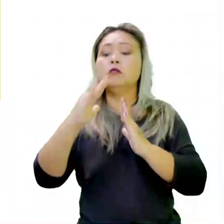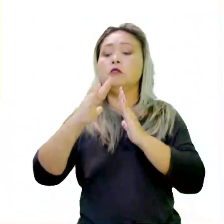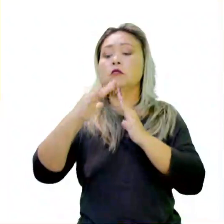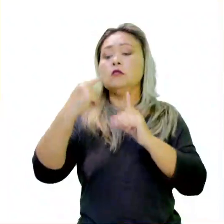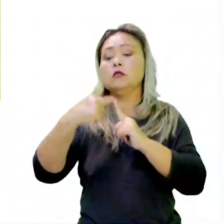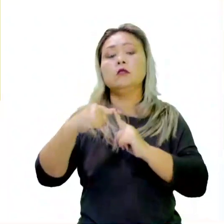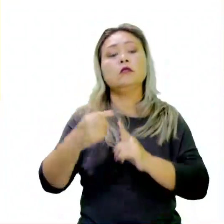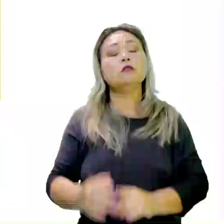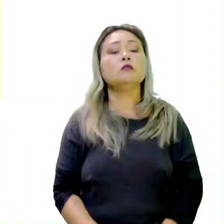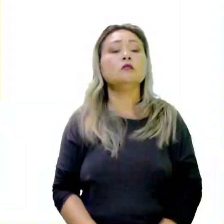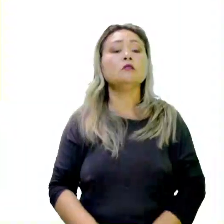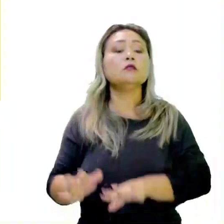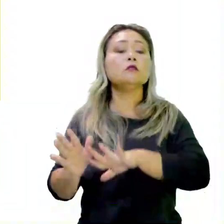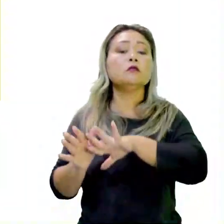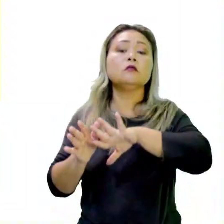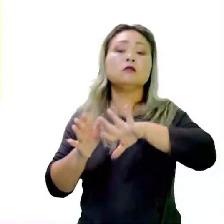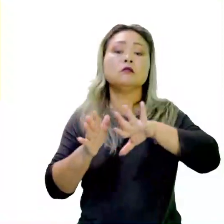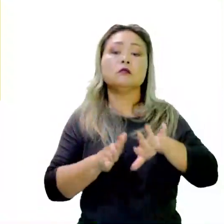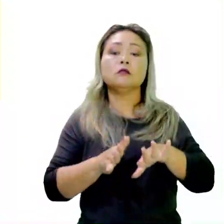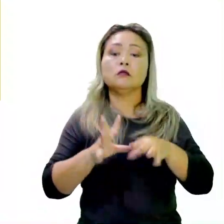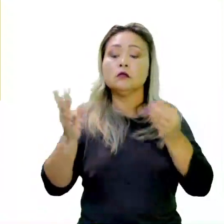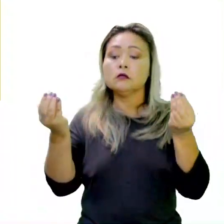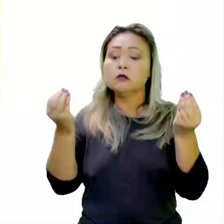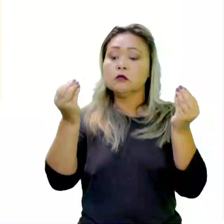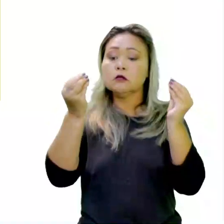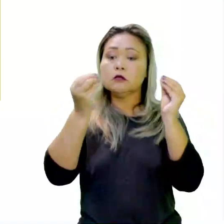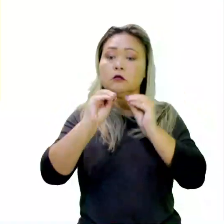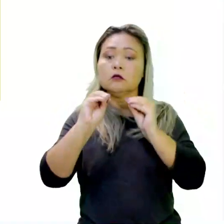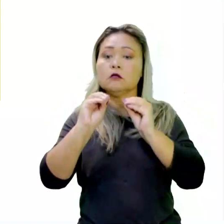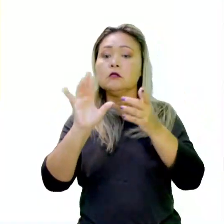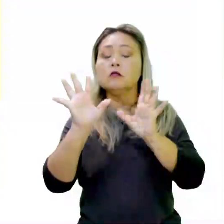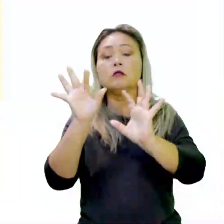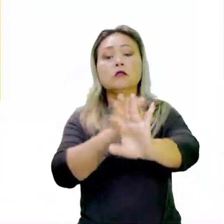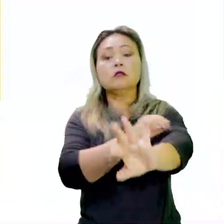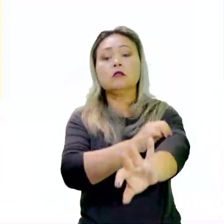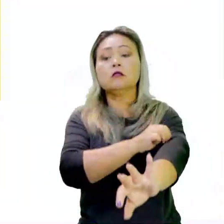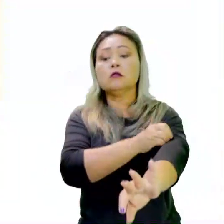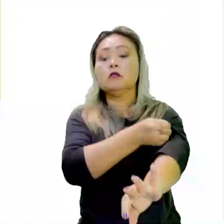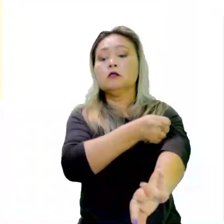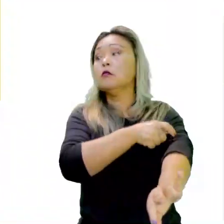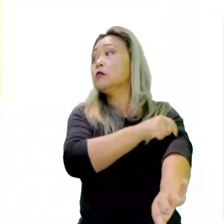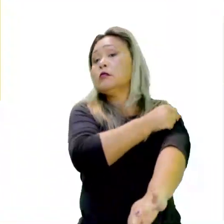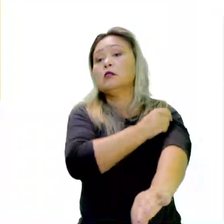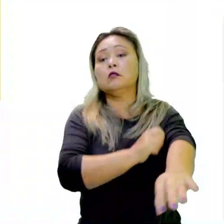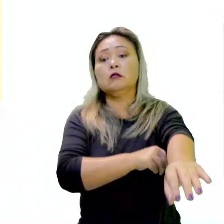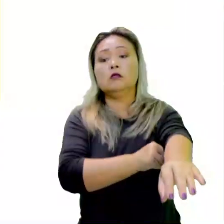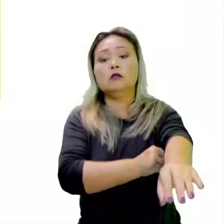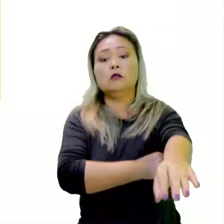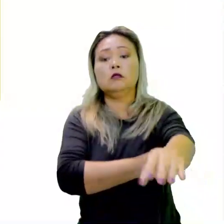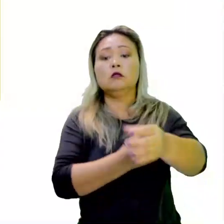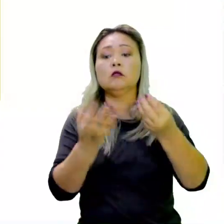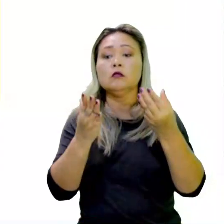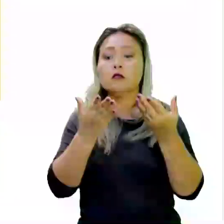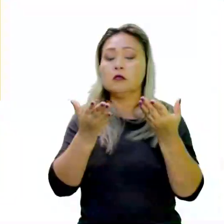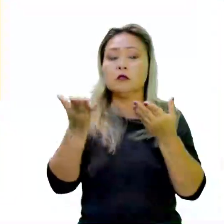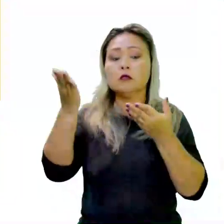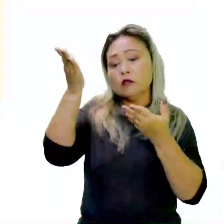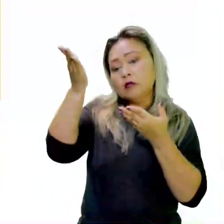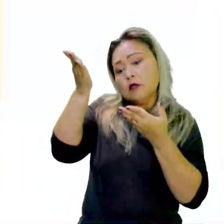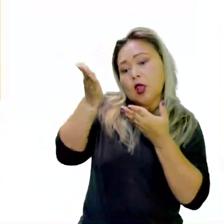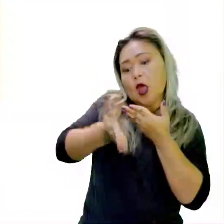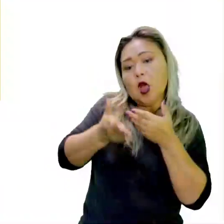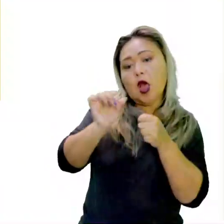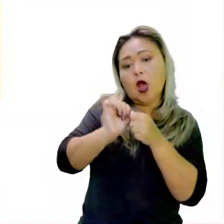Bom, aqui nós temos uma composição assimétrica em diagonal, né?